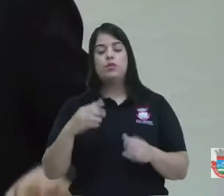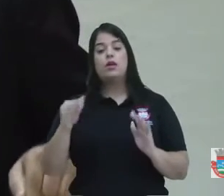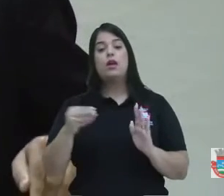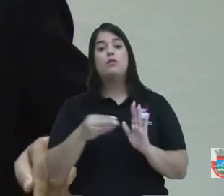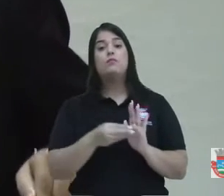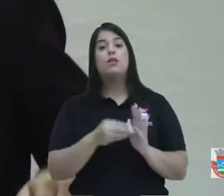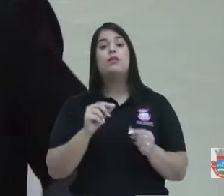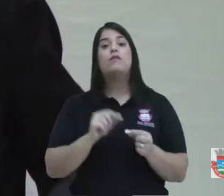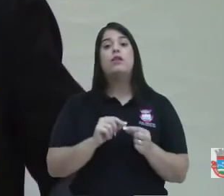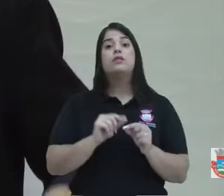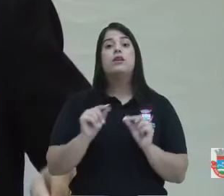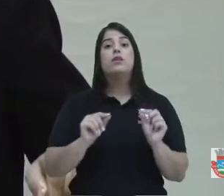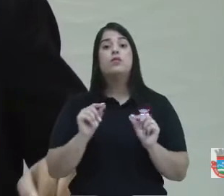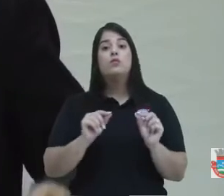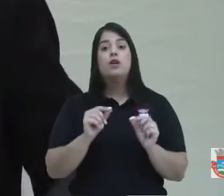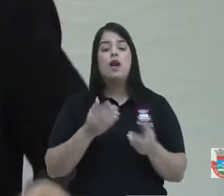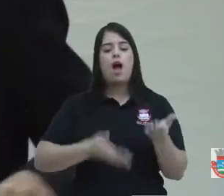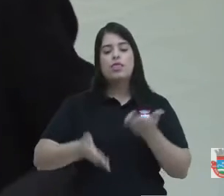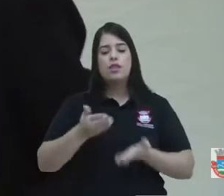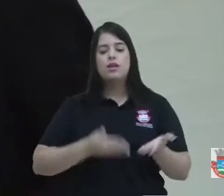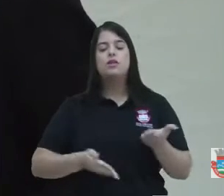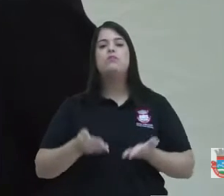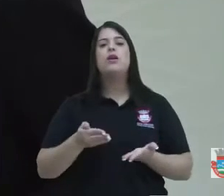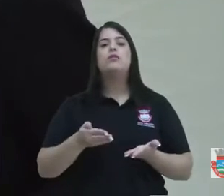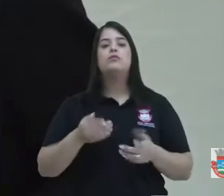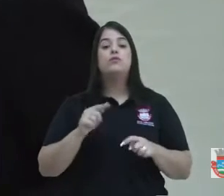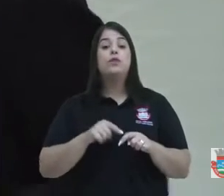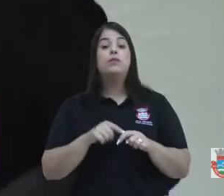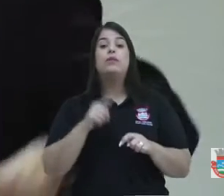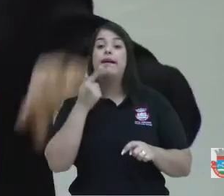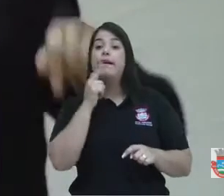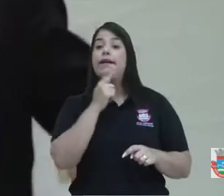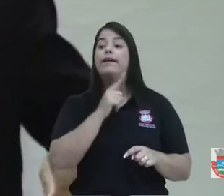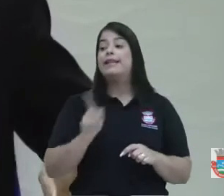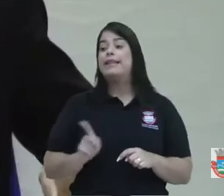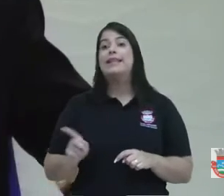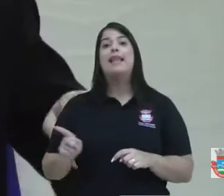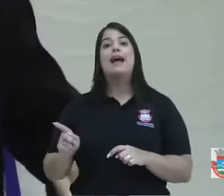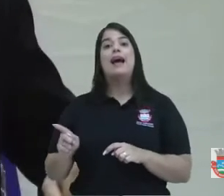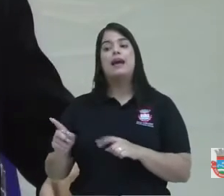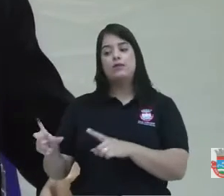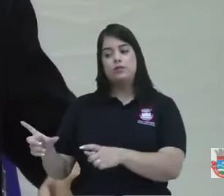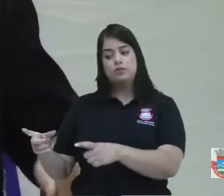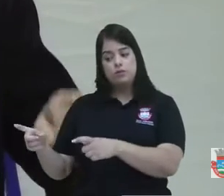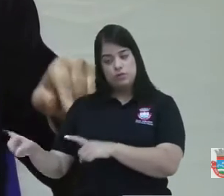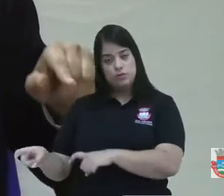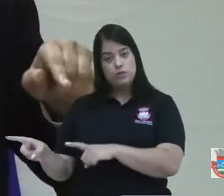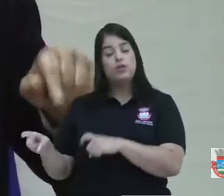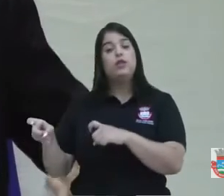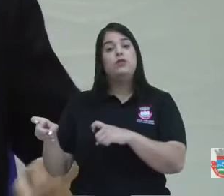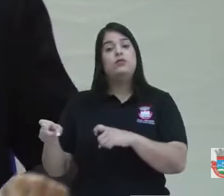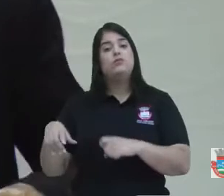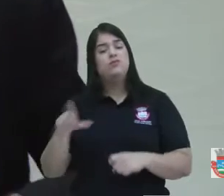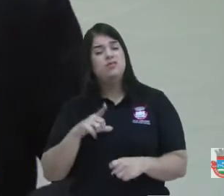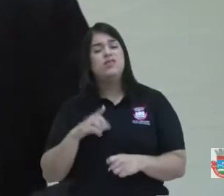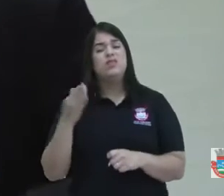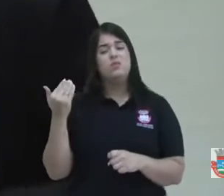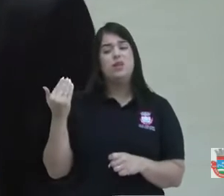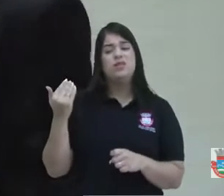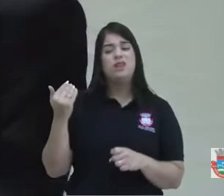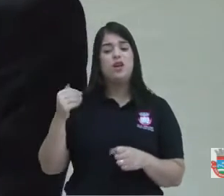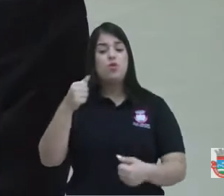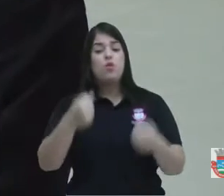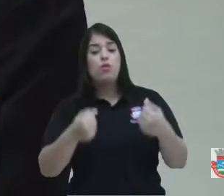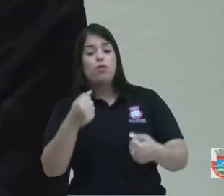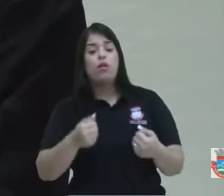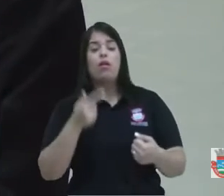fazer o atendimento odontológico lá na comunidade, que às vezes tinha através do carro odontológico